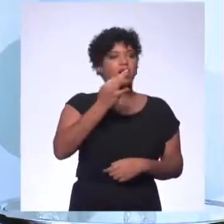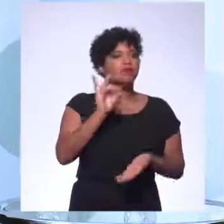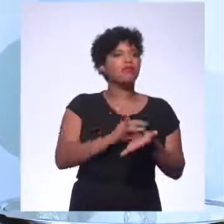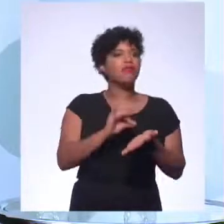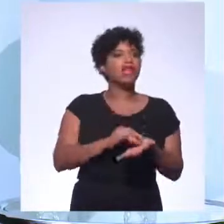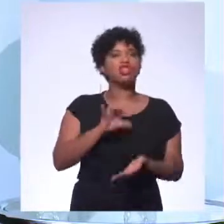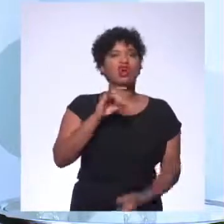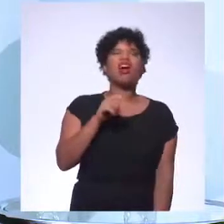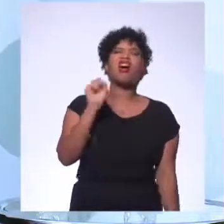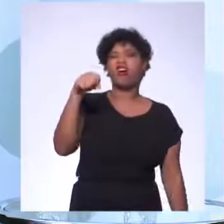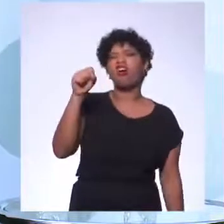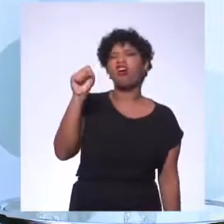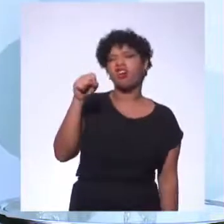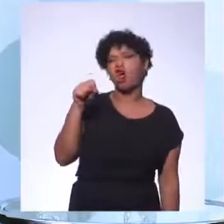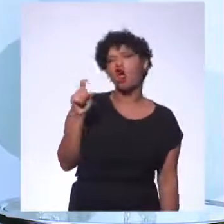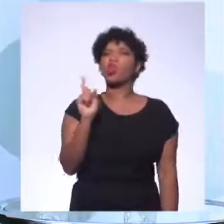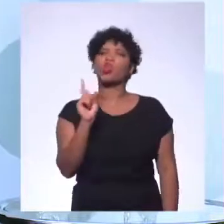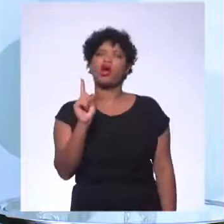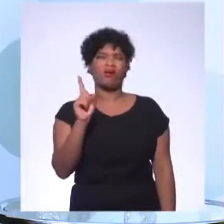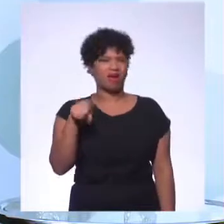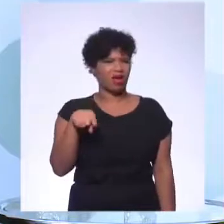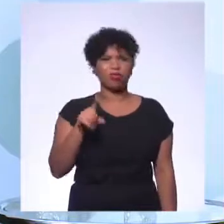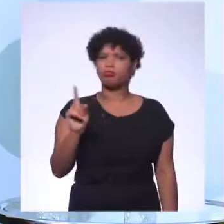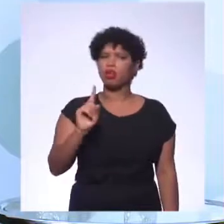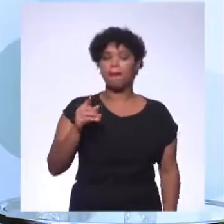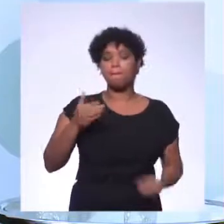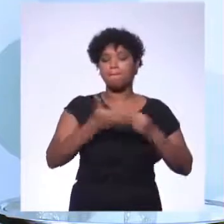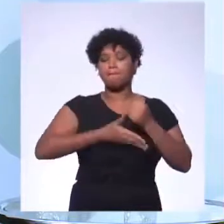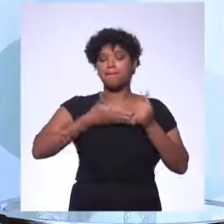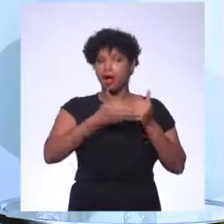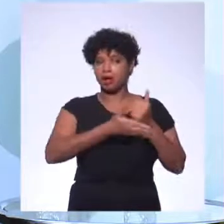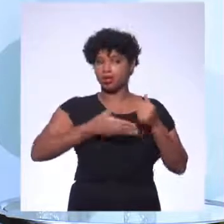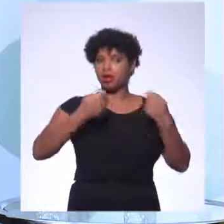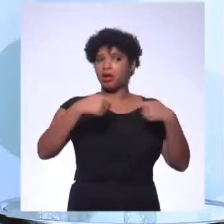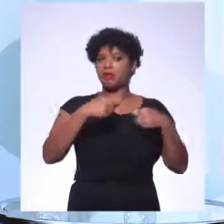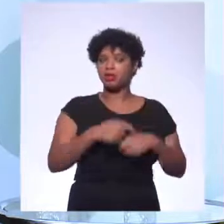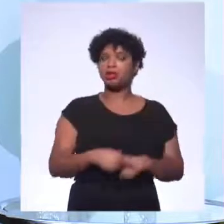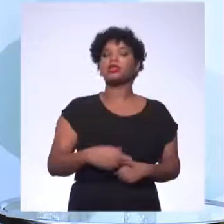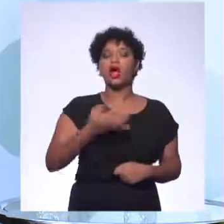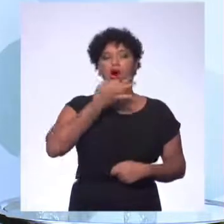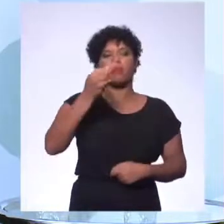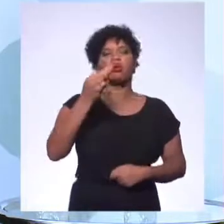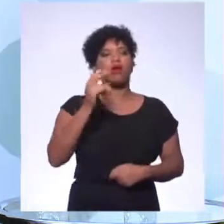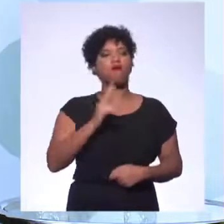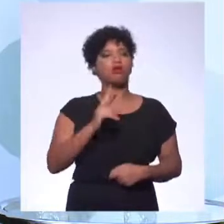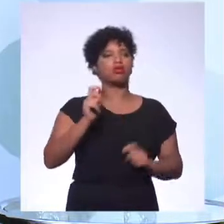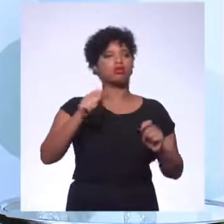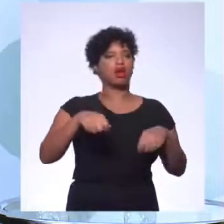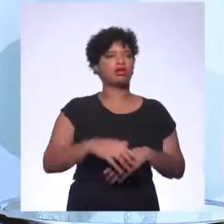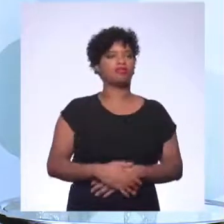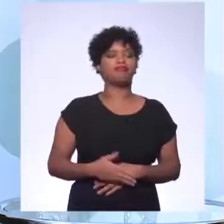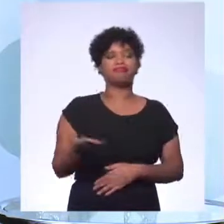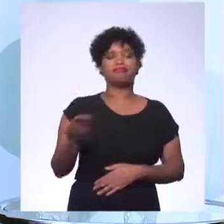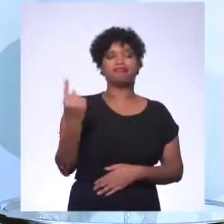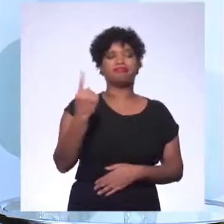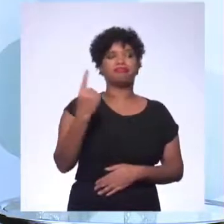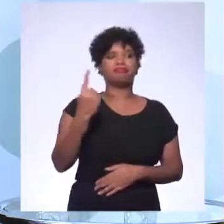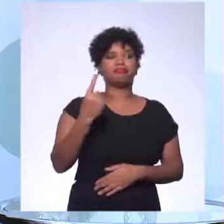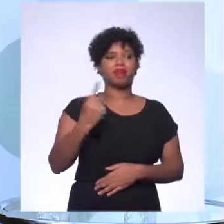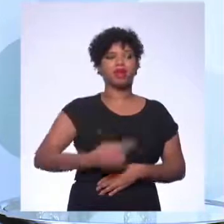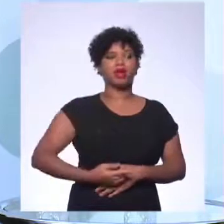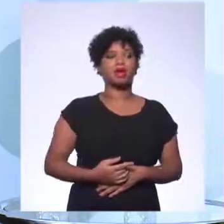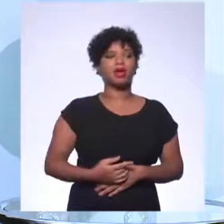porque sim, né? Enfim, eu tenho que ter argumentos embasados, né? Com embasamento. E vamos à primeira questão, já vocês